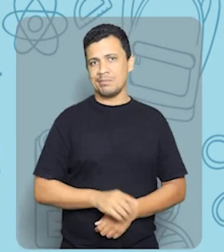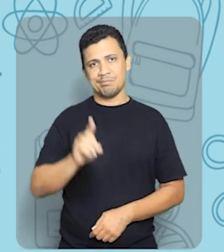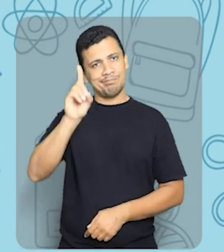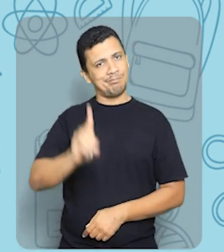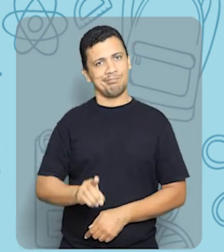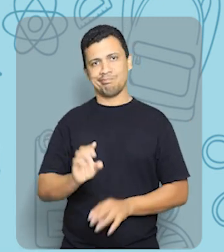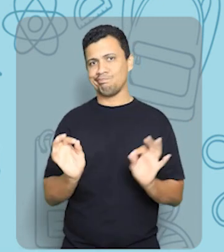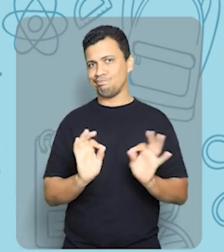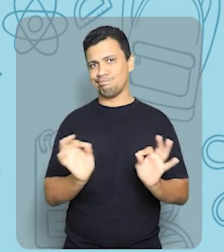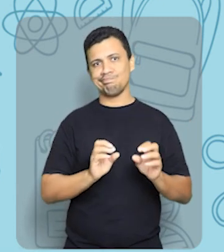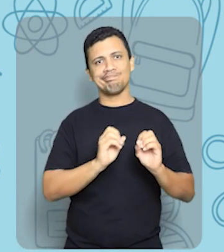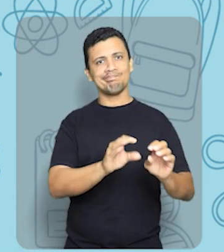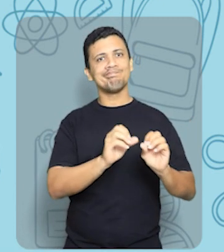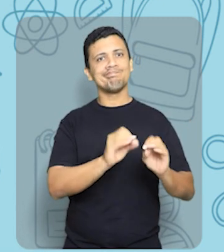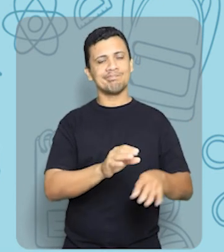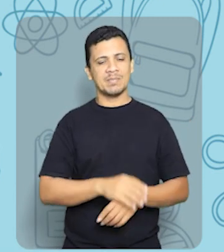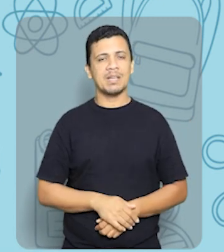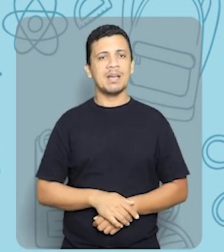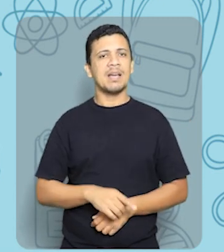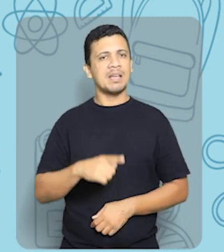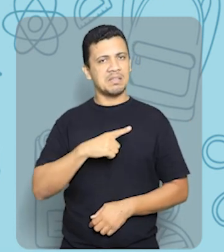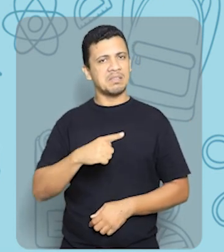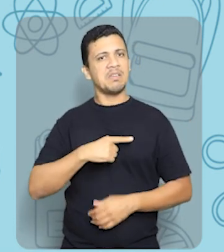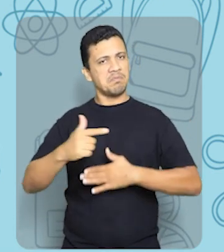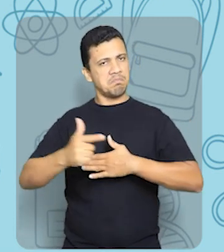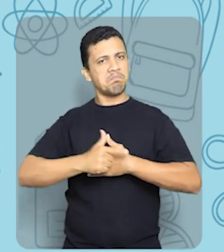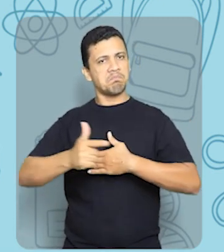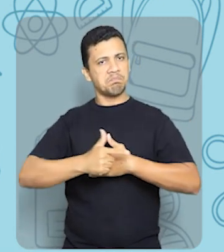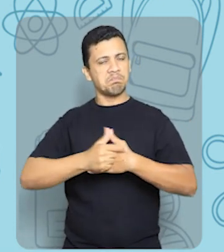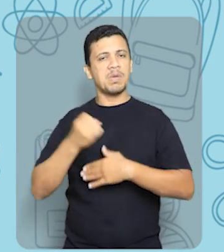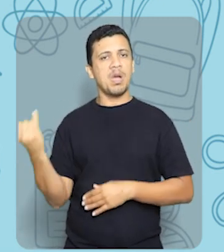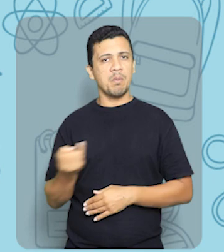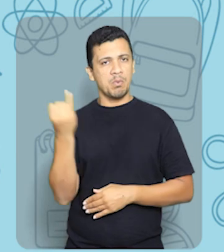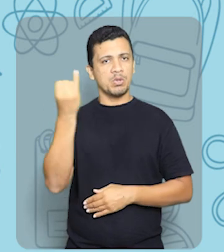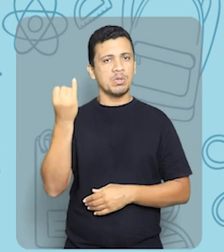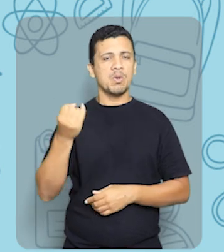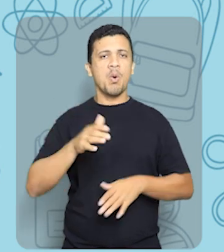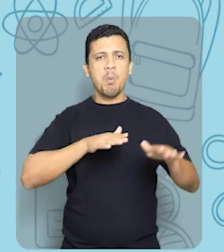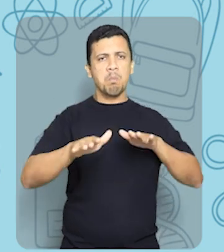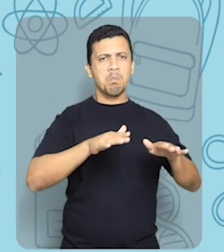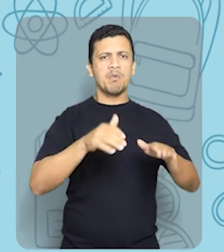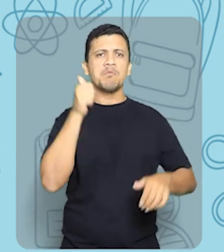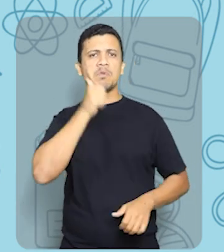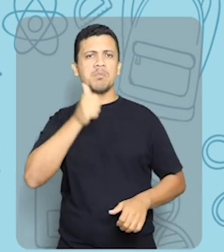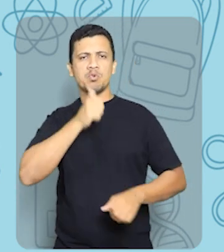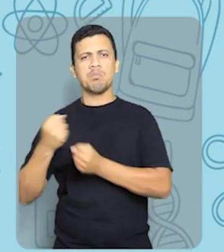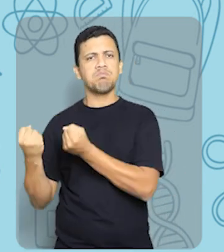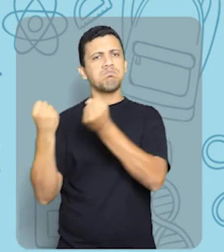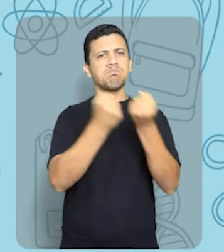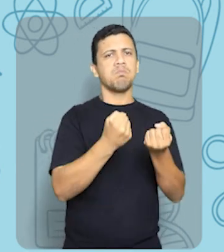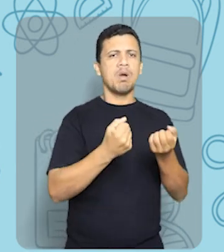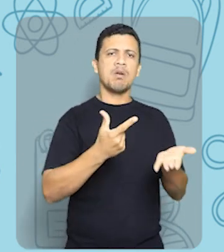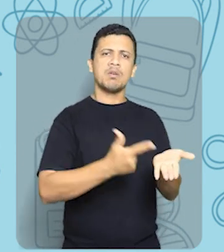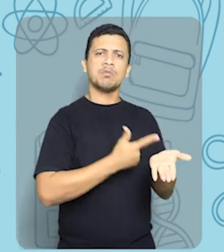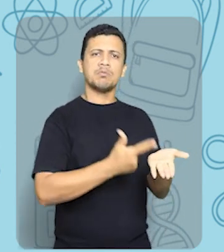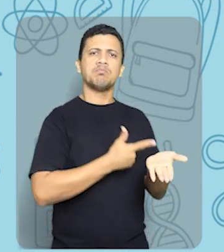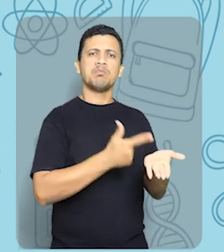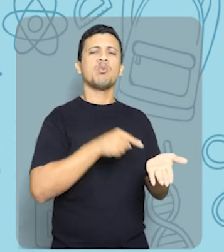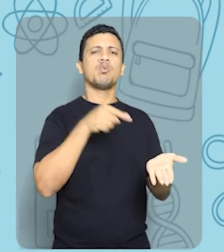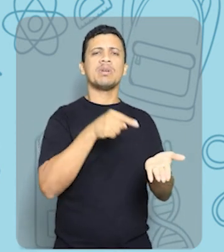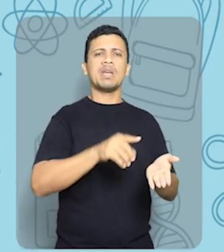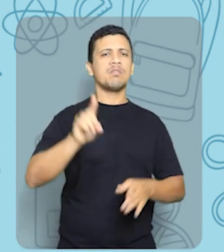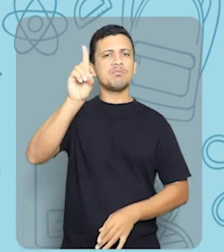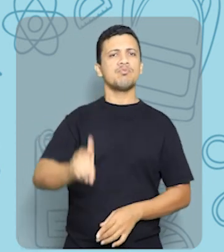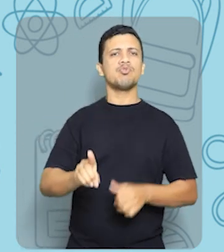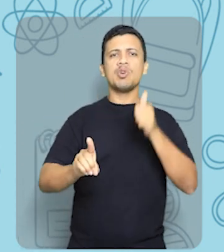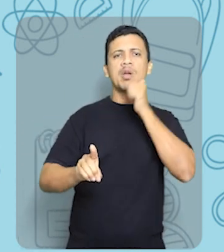à educação. Teve um grande protagonismo dentro do feminismo ao publicar obras sobre o direito das mulheres. Ao